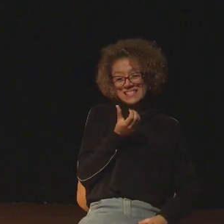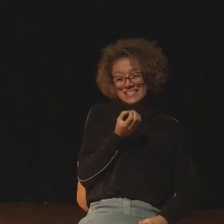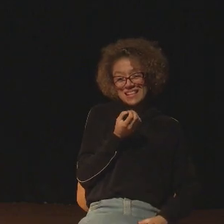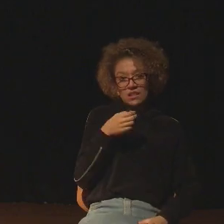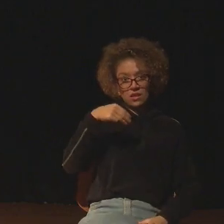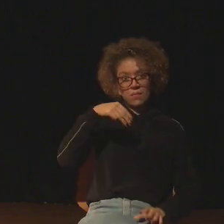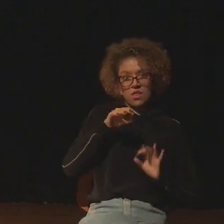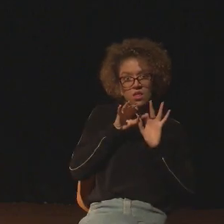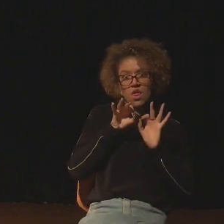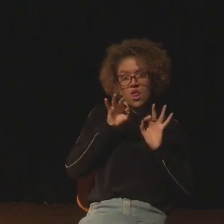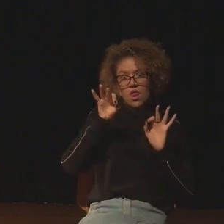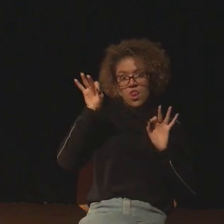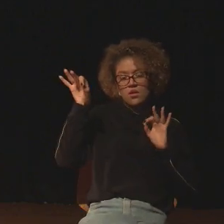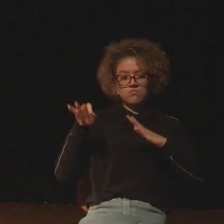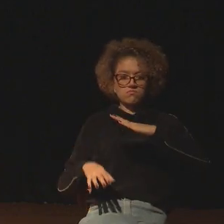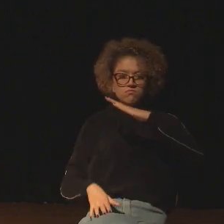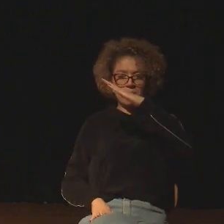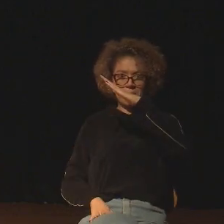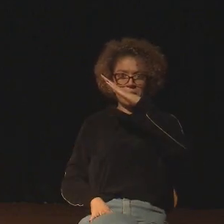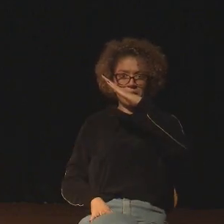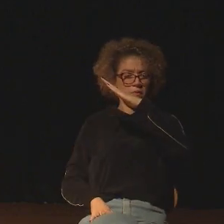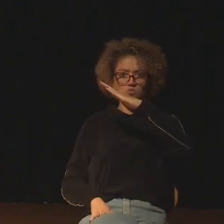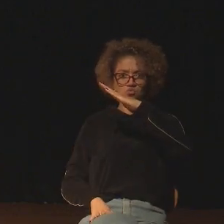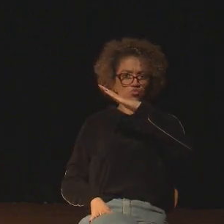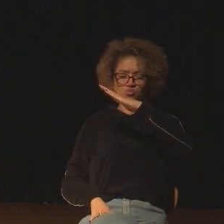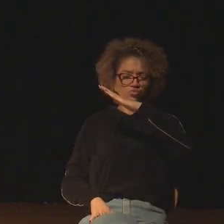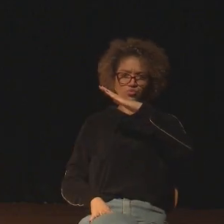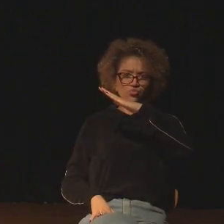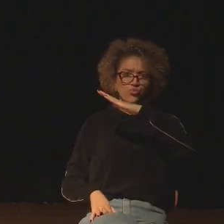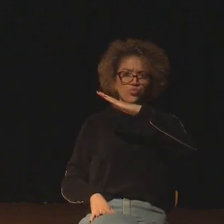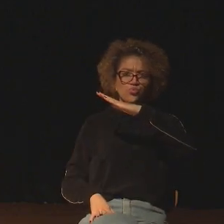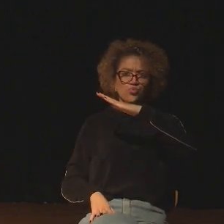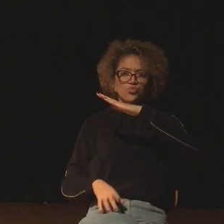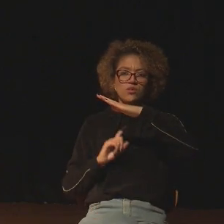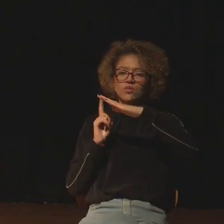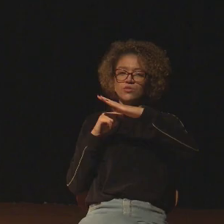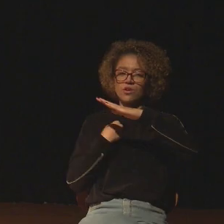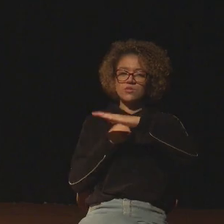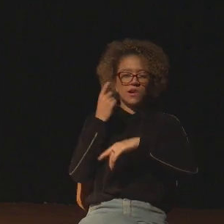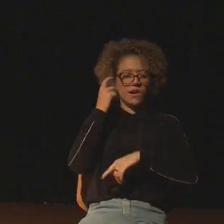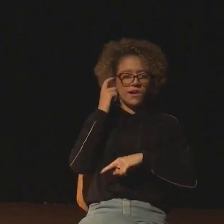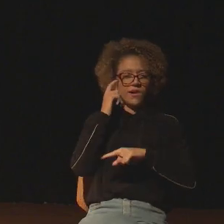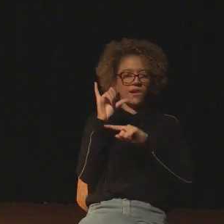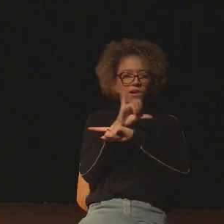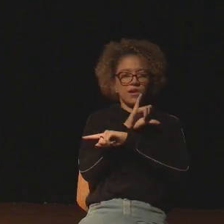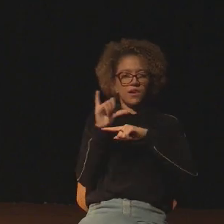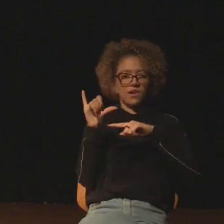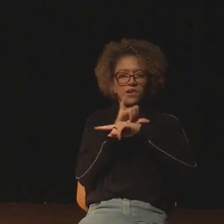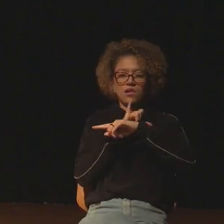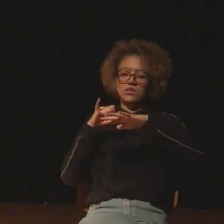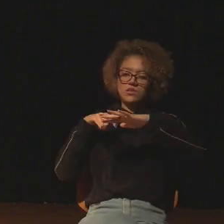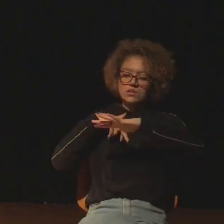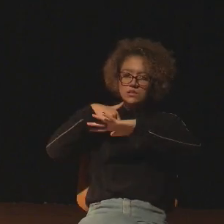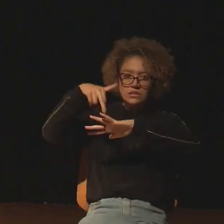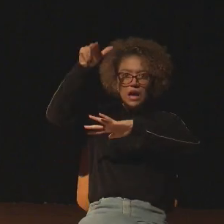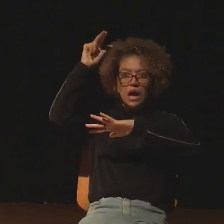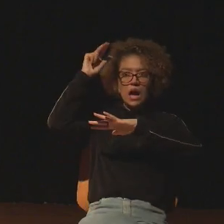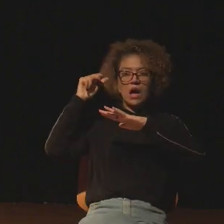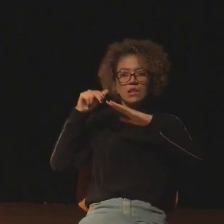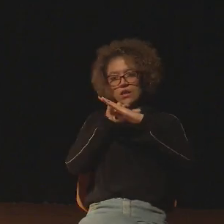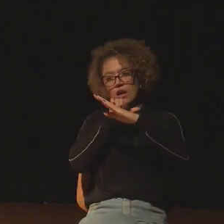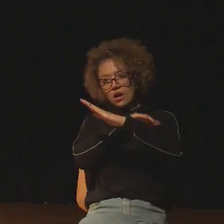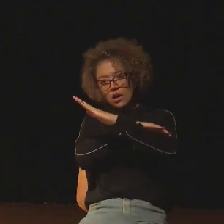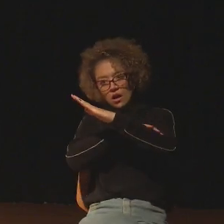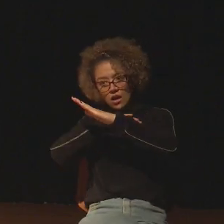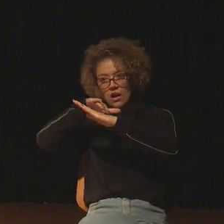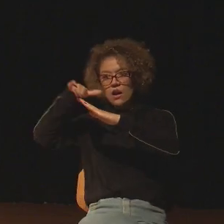então é muito inclinado. E a gente usou uma sucessão de rampas e escadas e arquibancadas